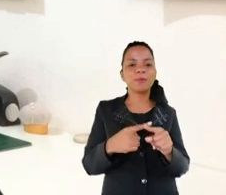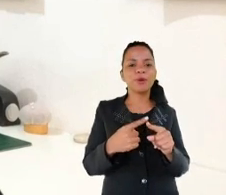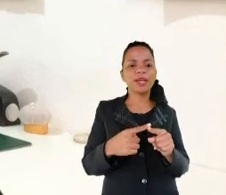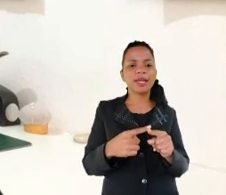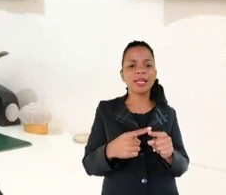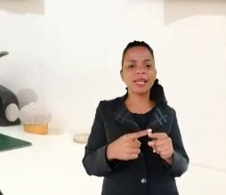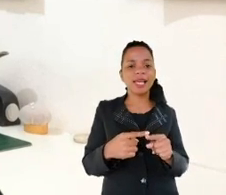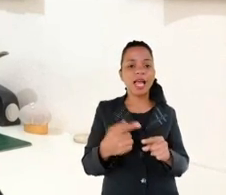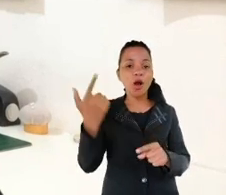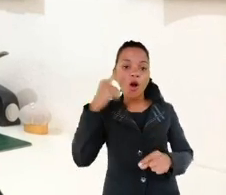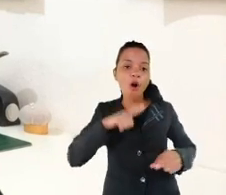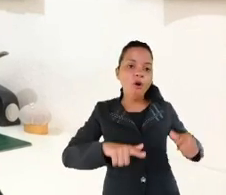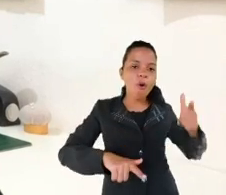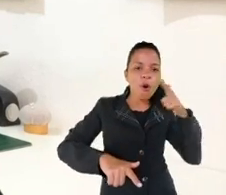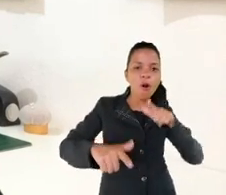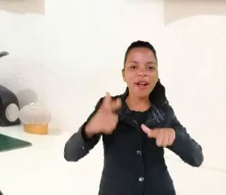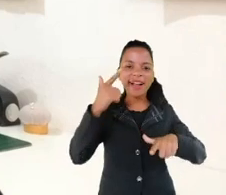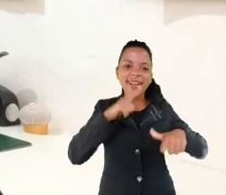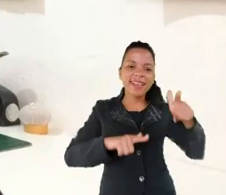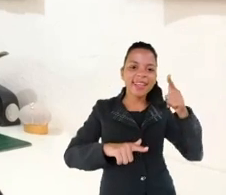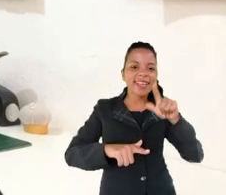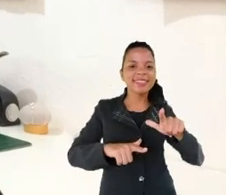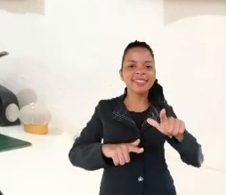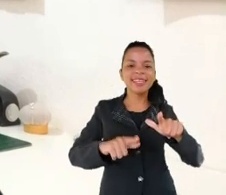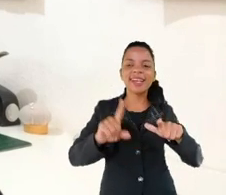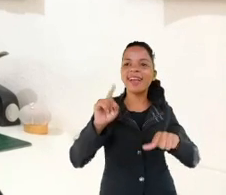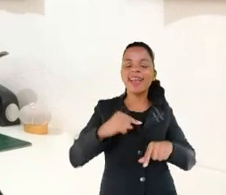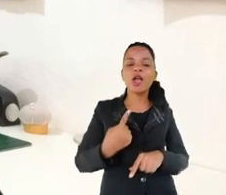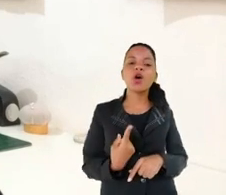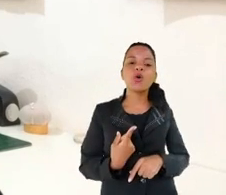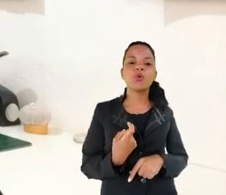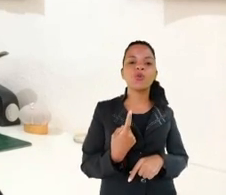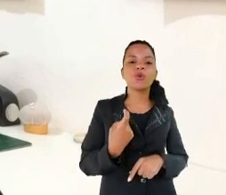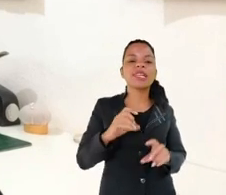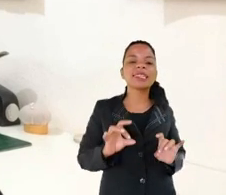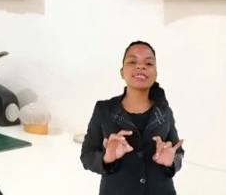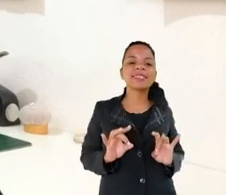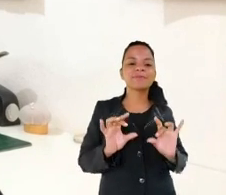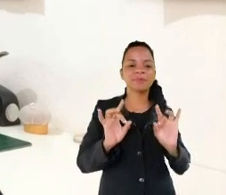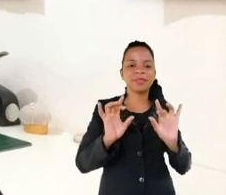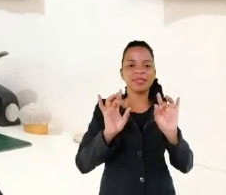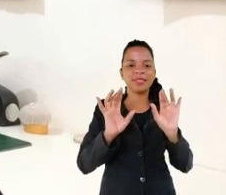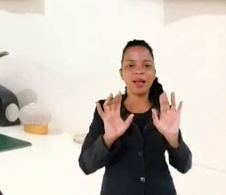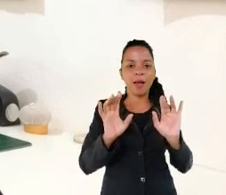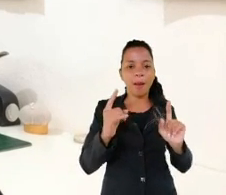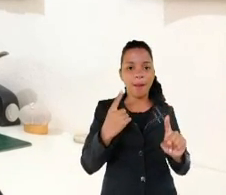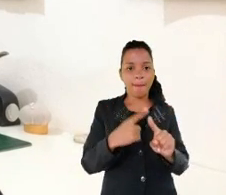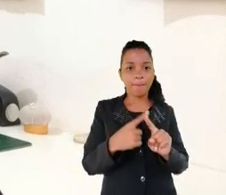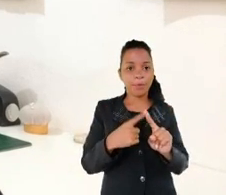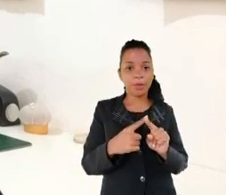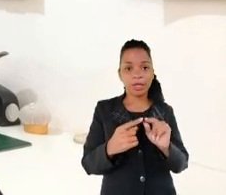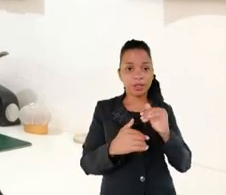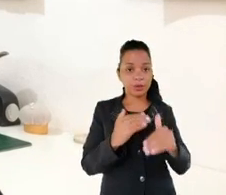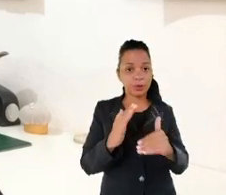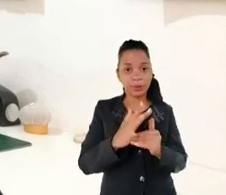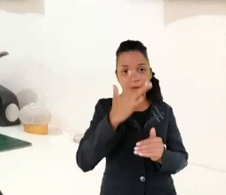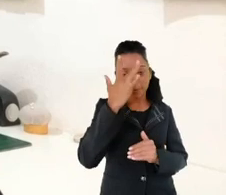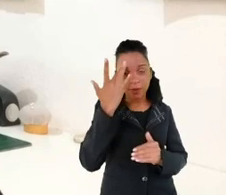maior conquista do universo, porque todo mundo que é artista sabe o quão difícil é ser artista, né? Então,